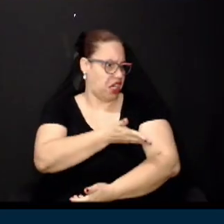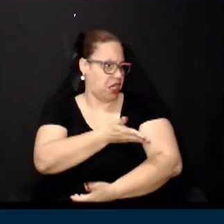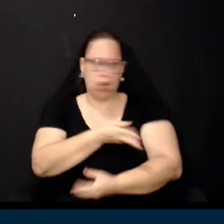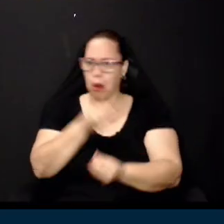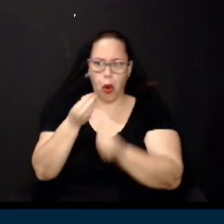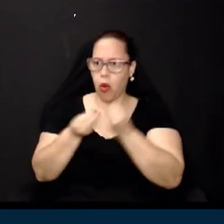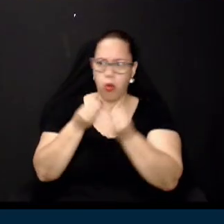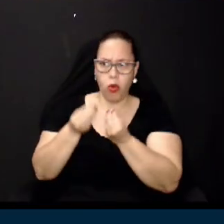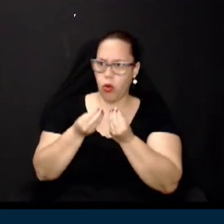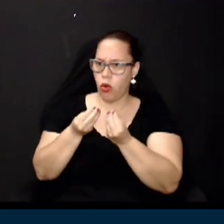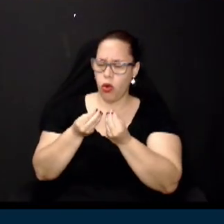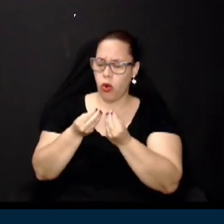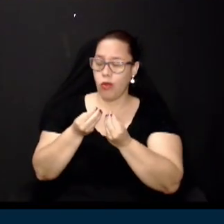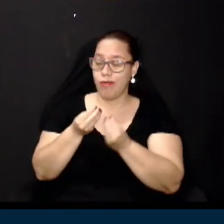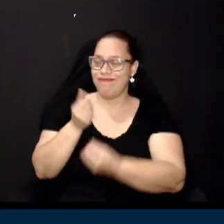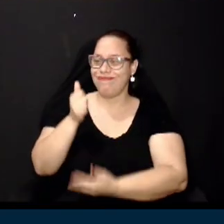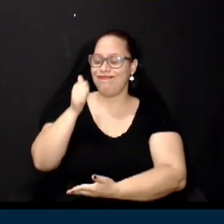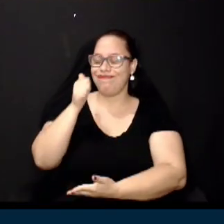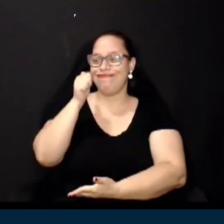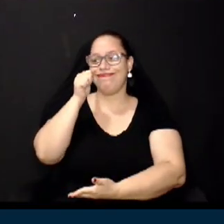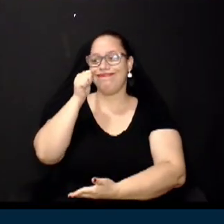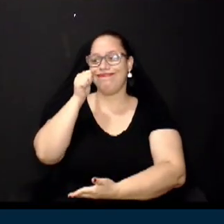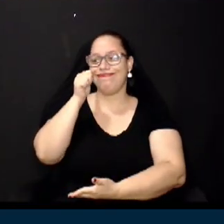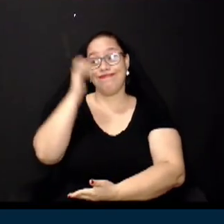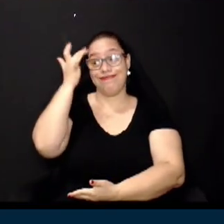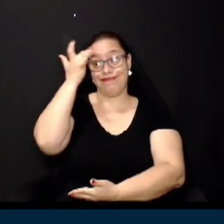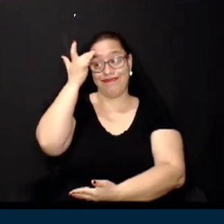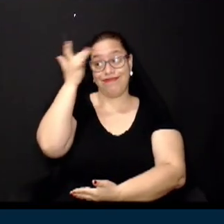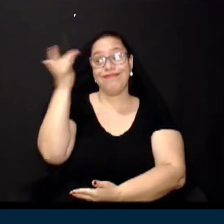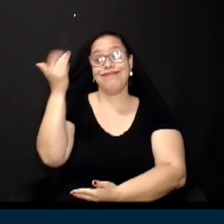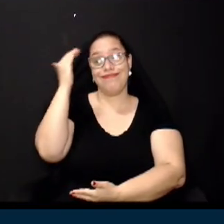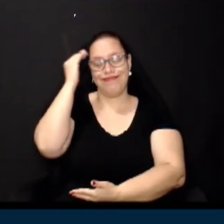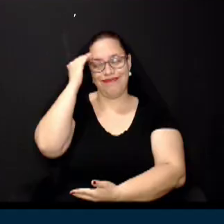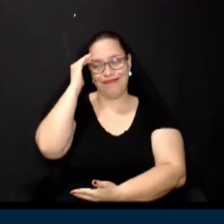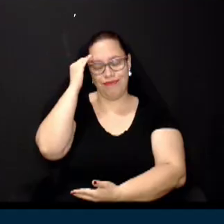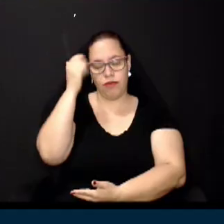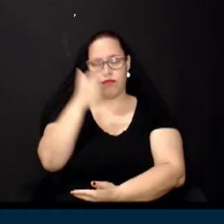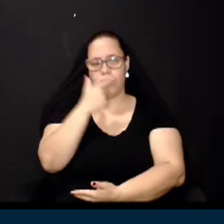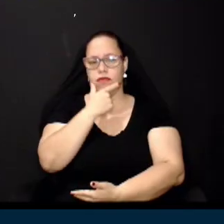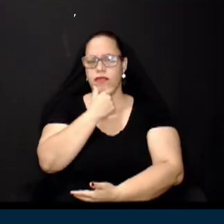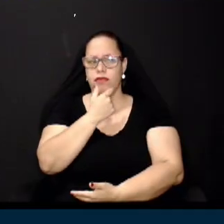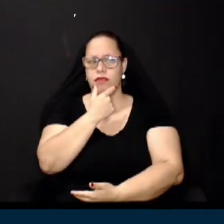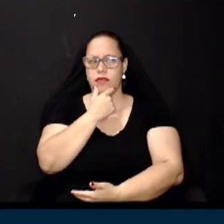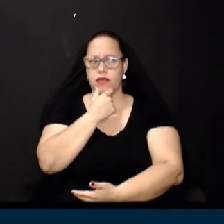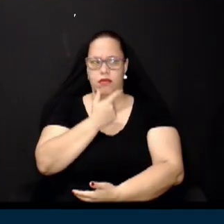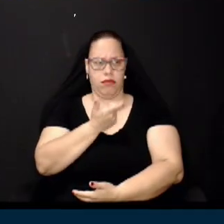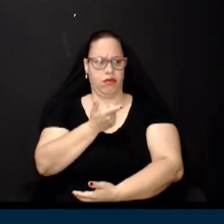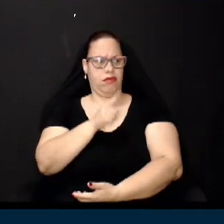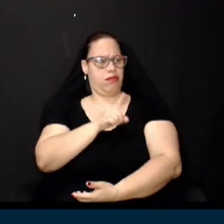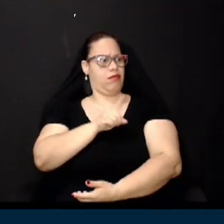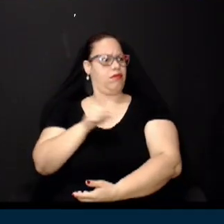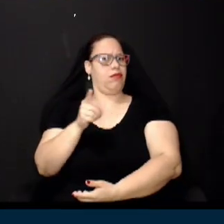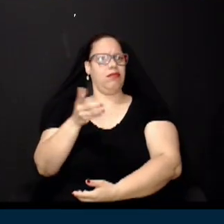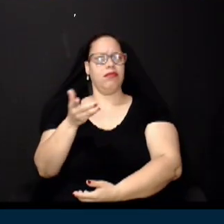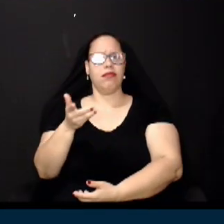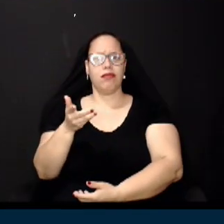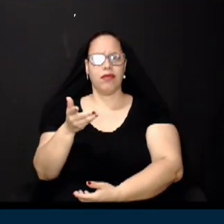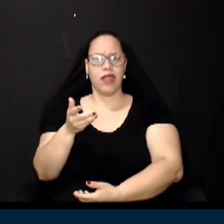um pouco mais fácil entender, mas para os homens às vezes não, e eles podem ter um